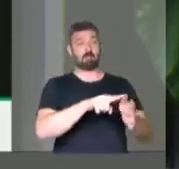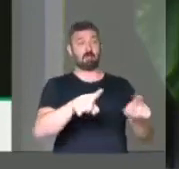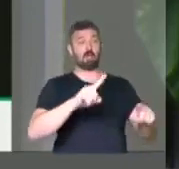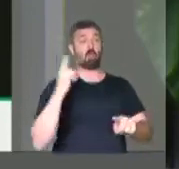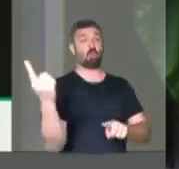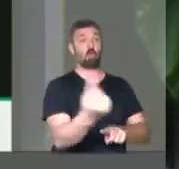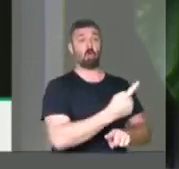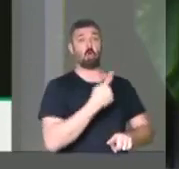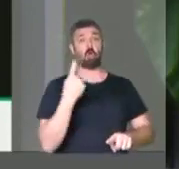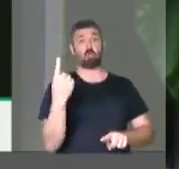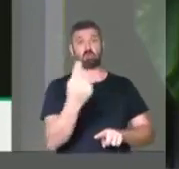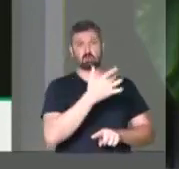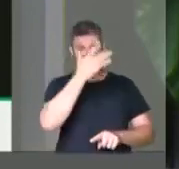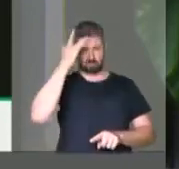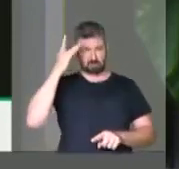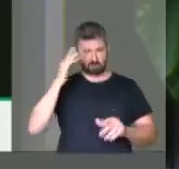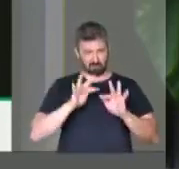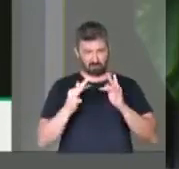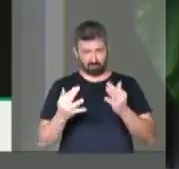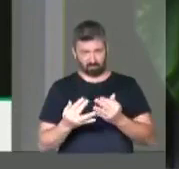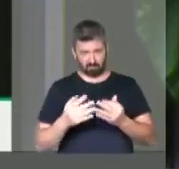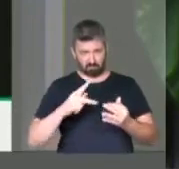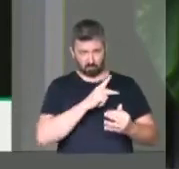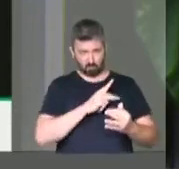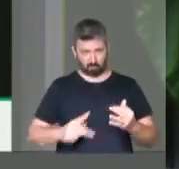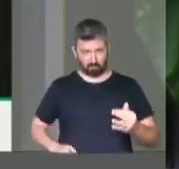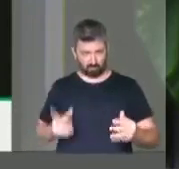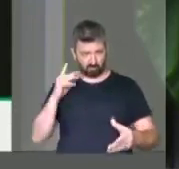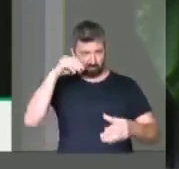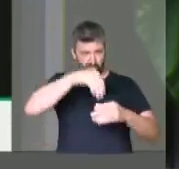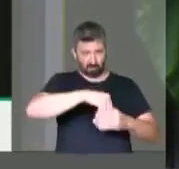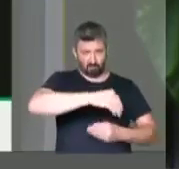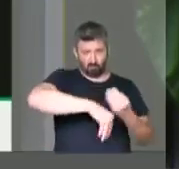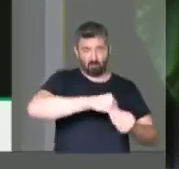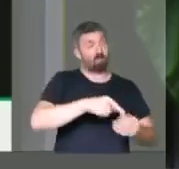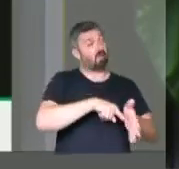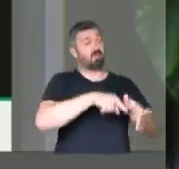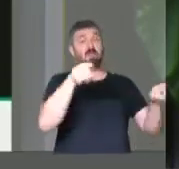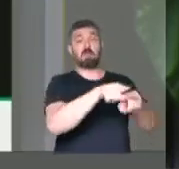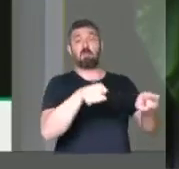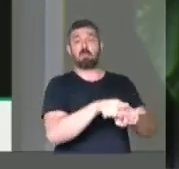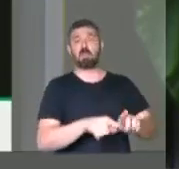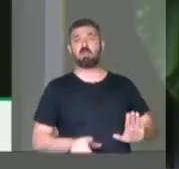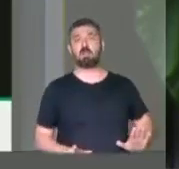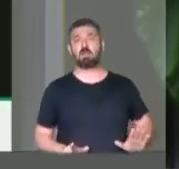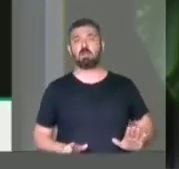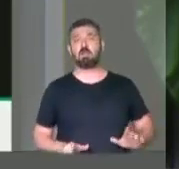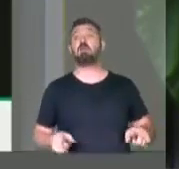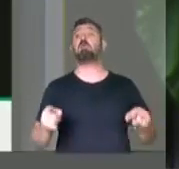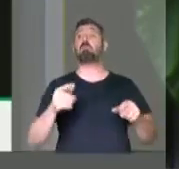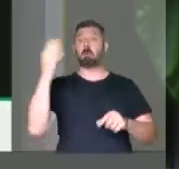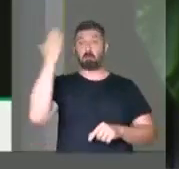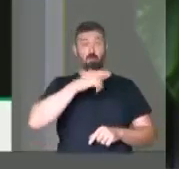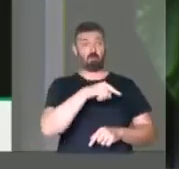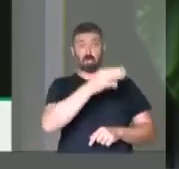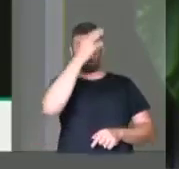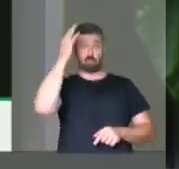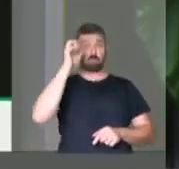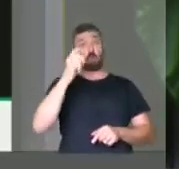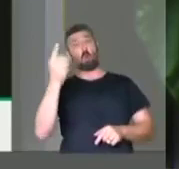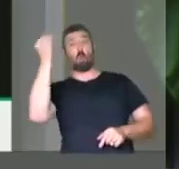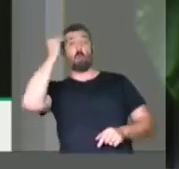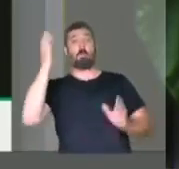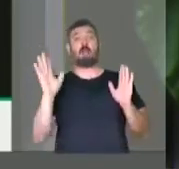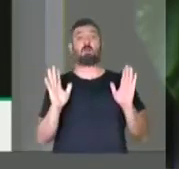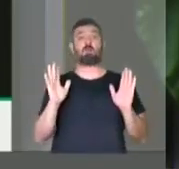todos. Se alguém da família do presidente tem algum envolvimento, que seja investigado. Até para que se prove a sua inocência. Ou